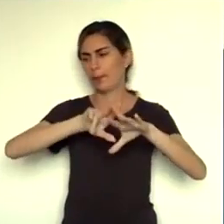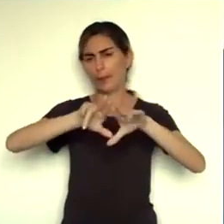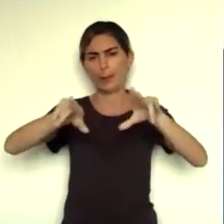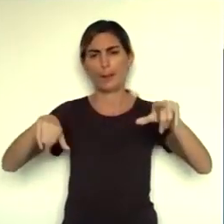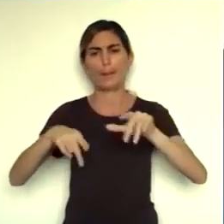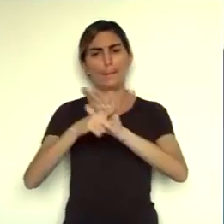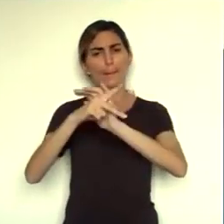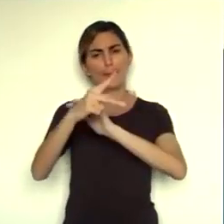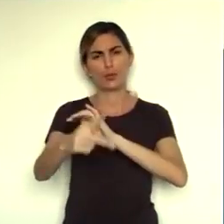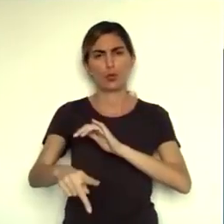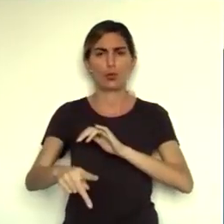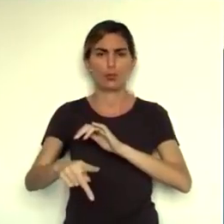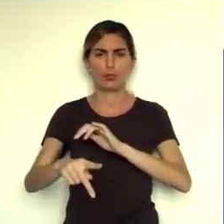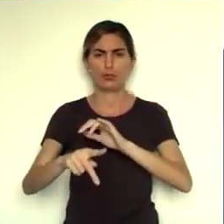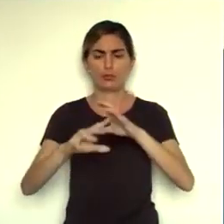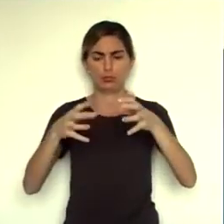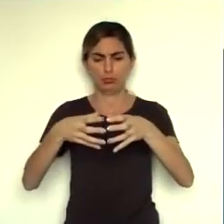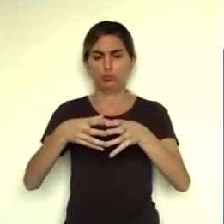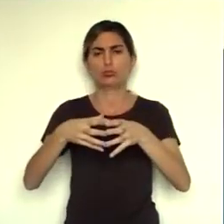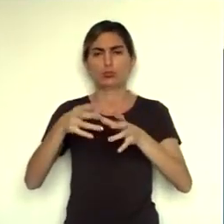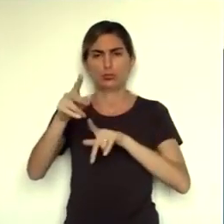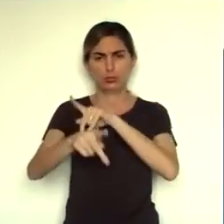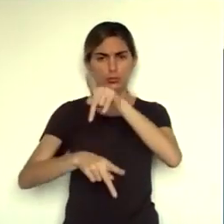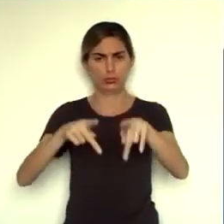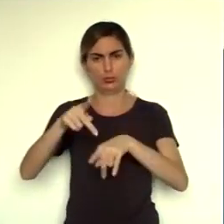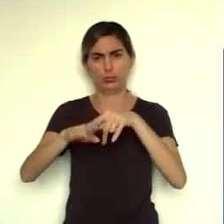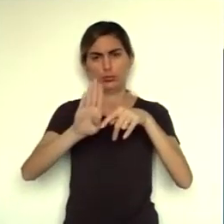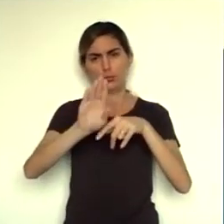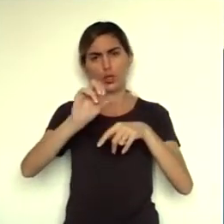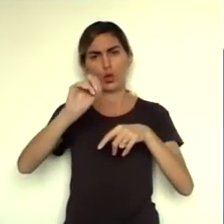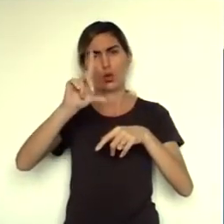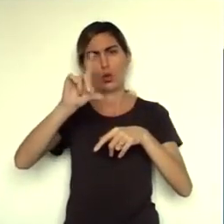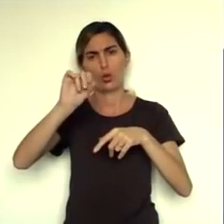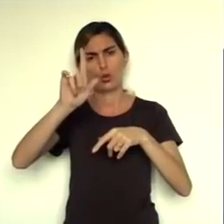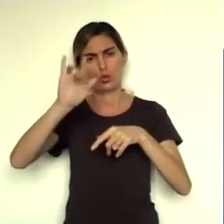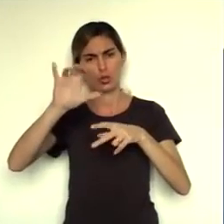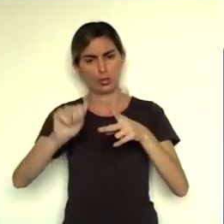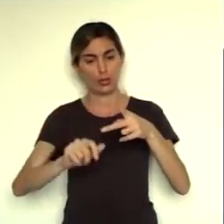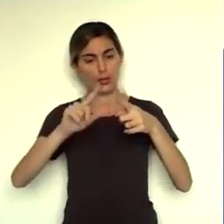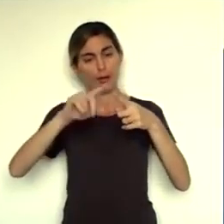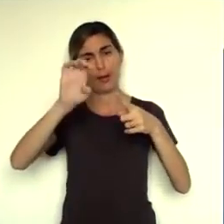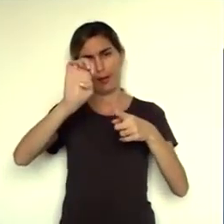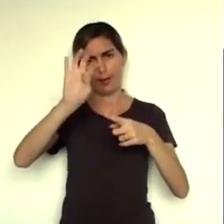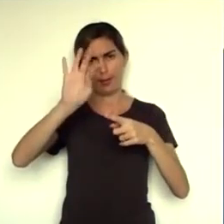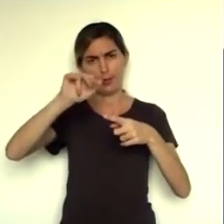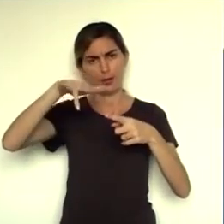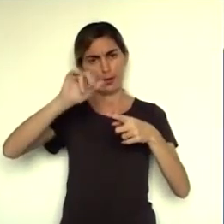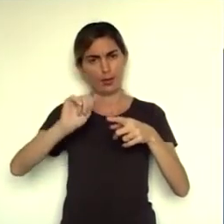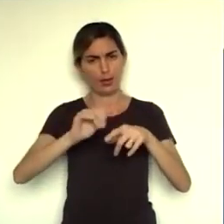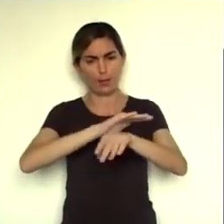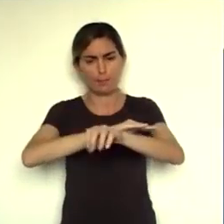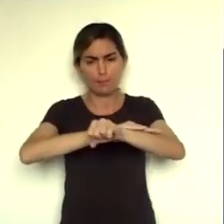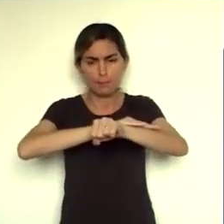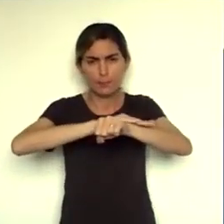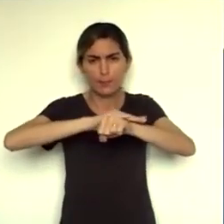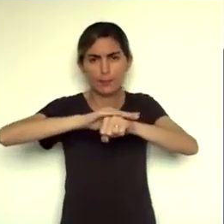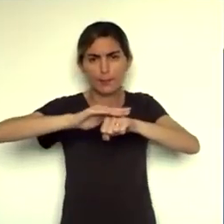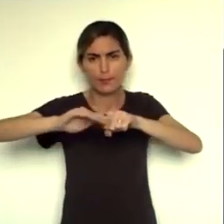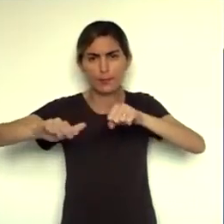esses elementos que dizem respeito à composição biológica. A etnia já é um conceito